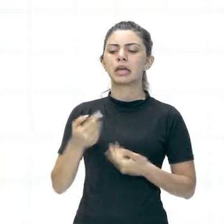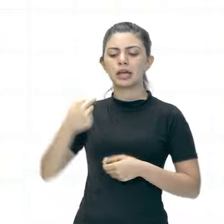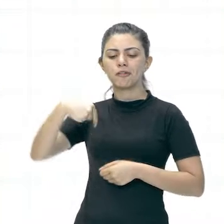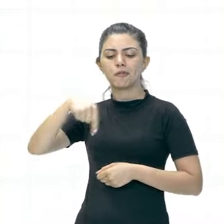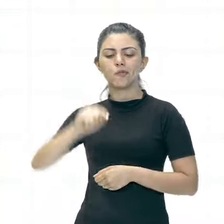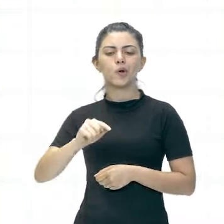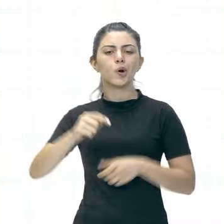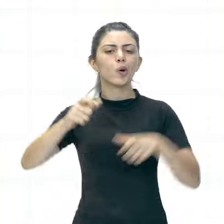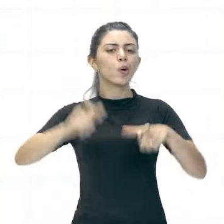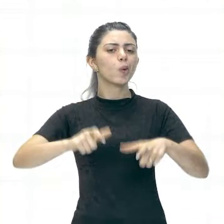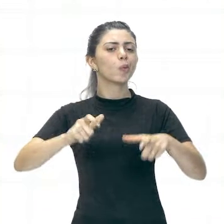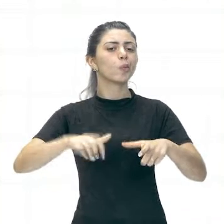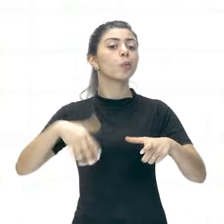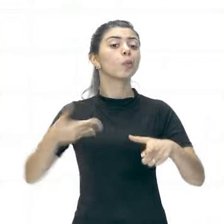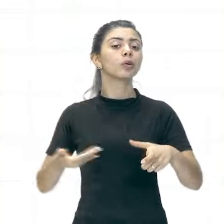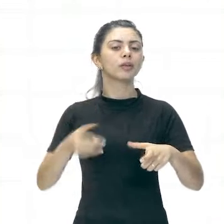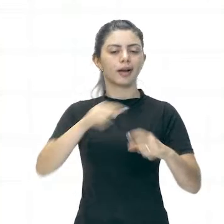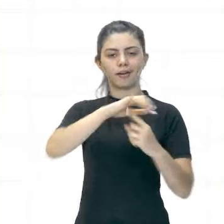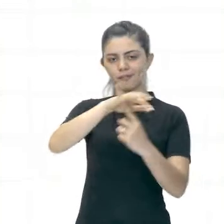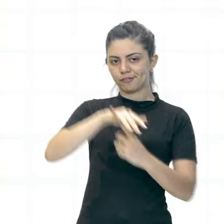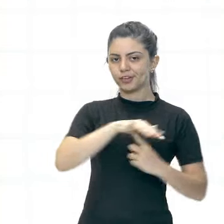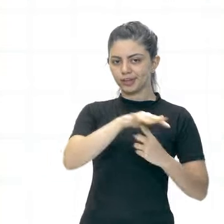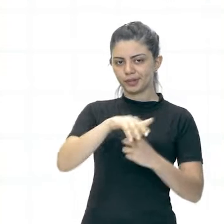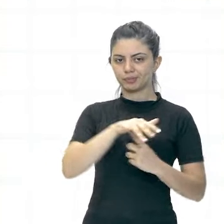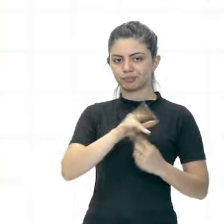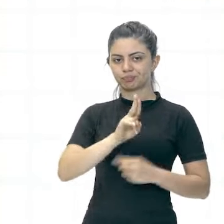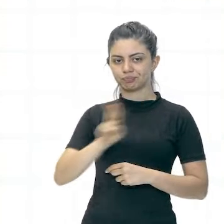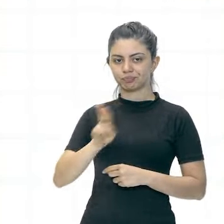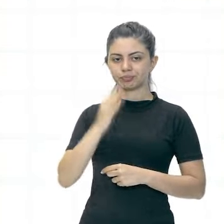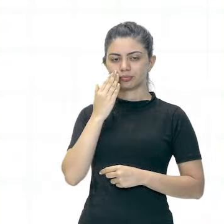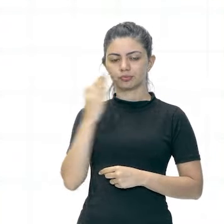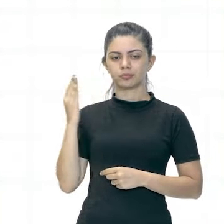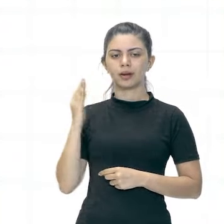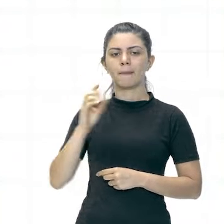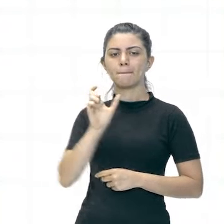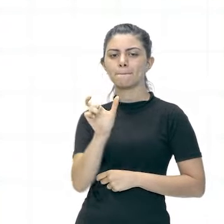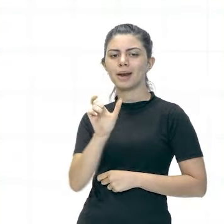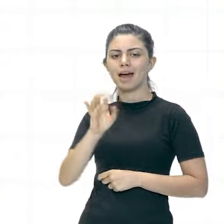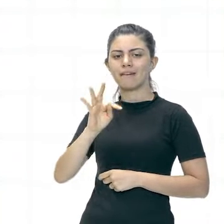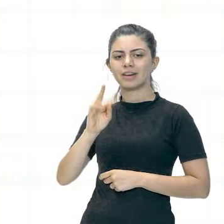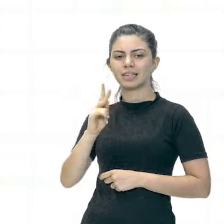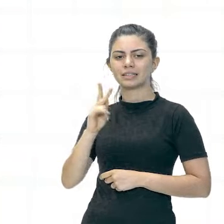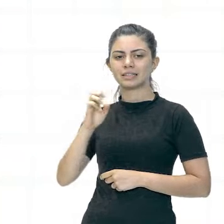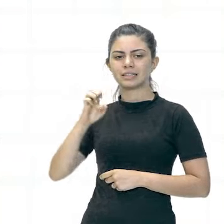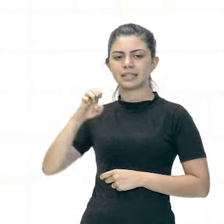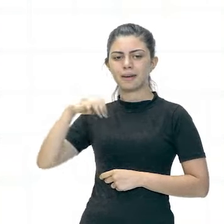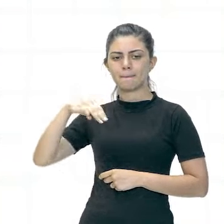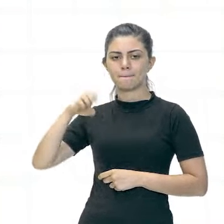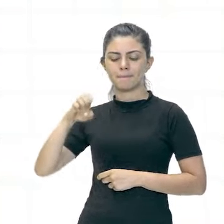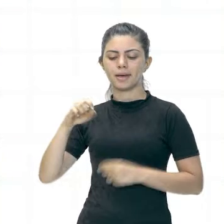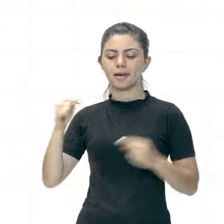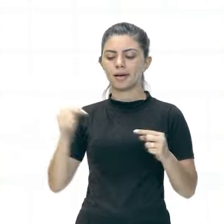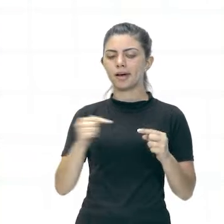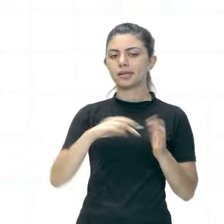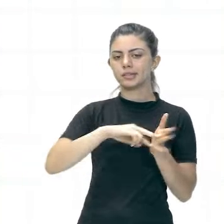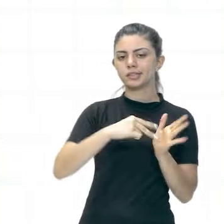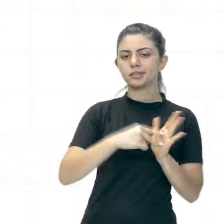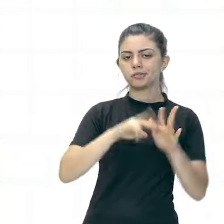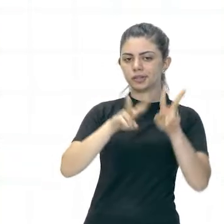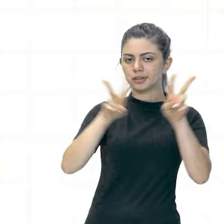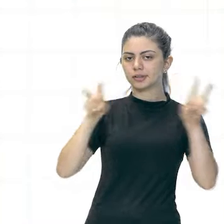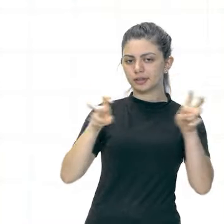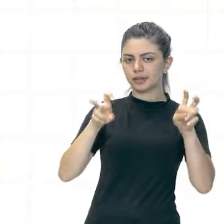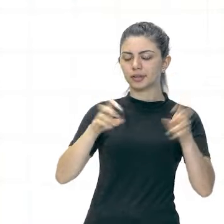onde? Para esta feira aqui. Olha a palavra theme, que significa tema. Então, o tema da